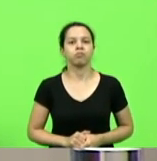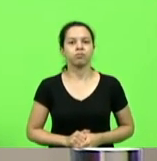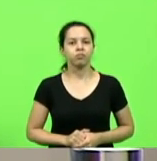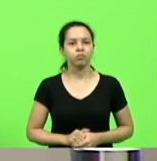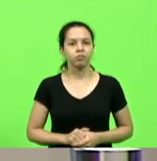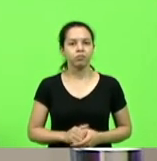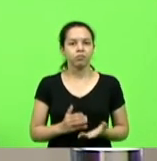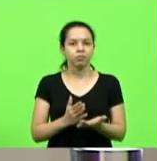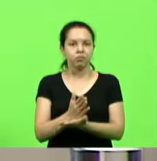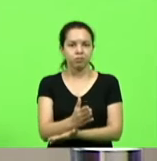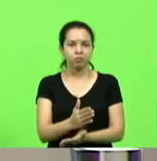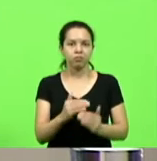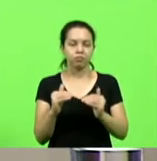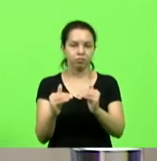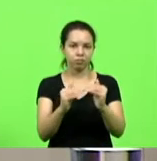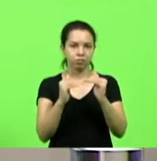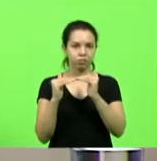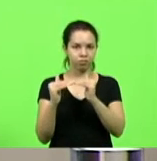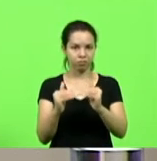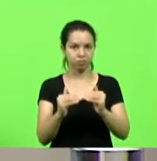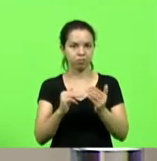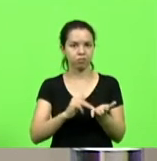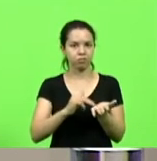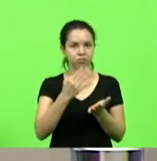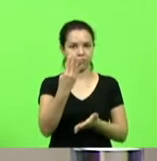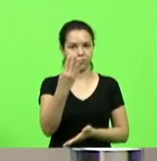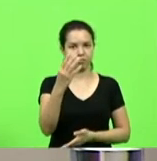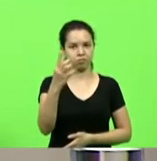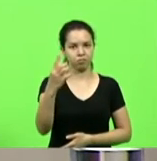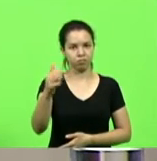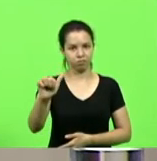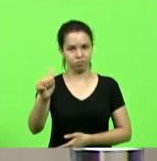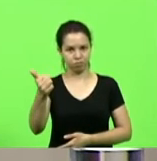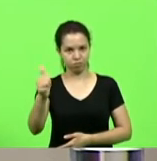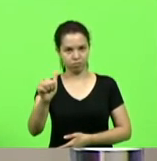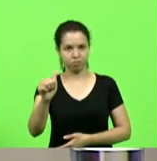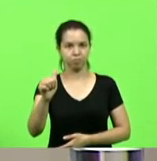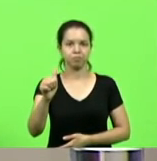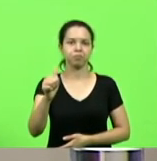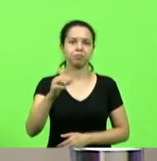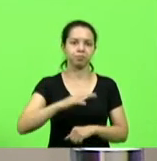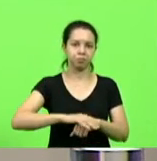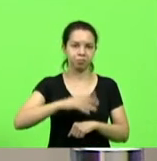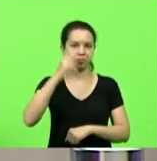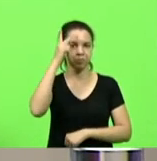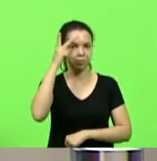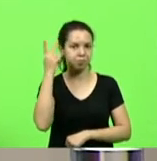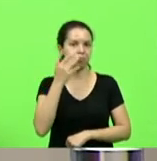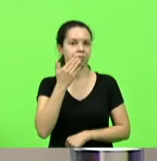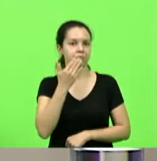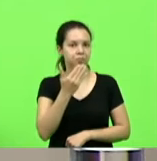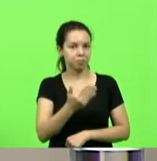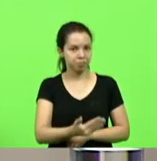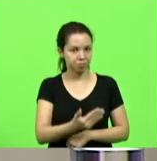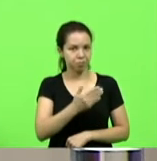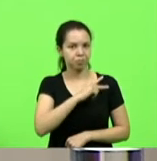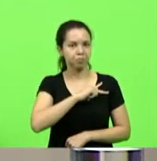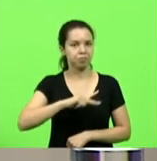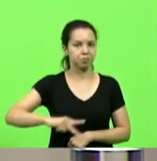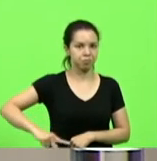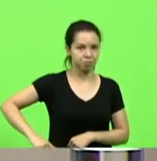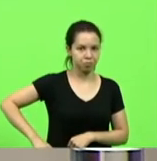encontram. Aprovado por unanimidade. Moção 411, autora deputada Paulinha, apelando ao presidente da Agência Nacional